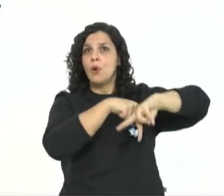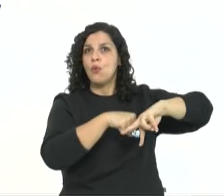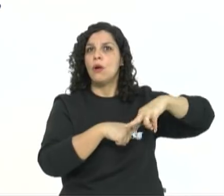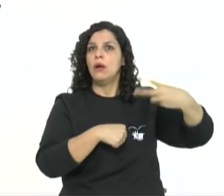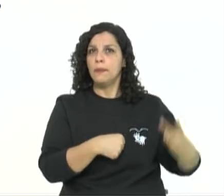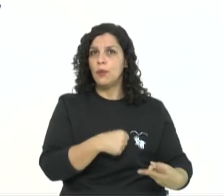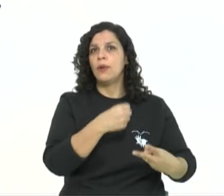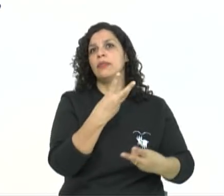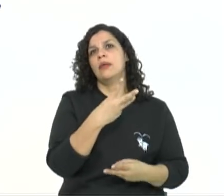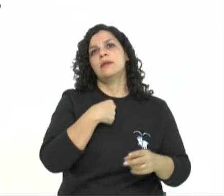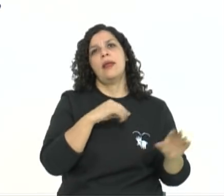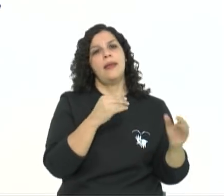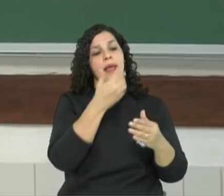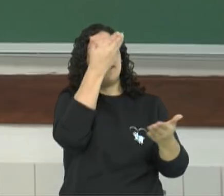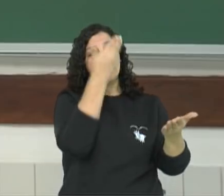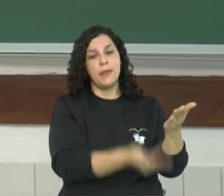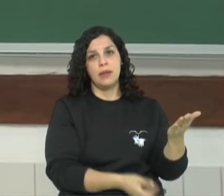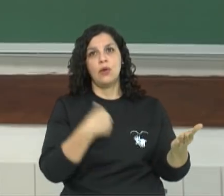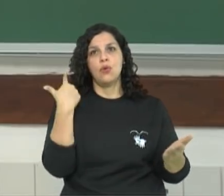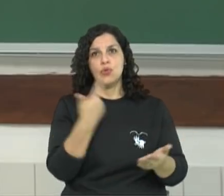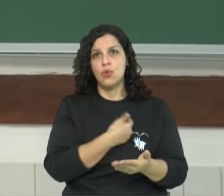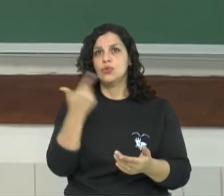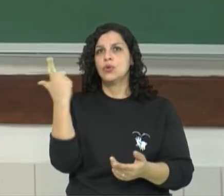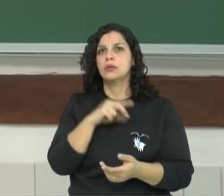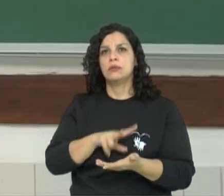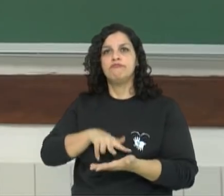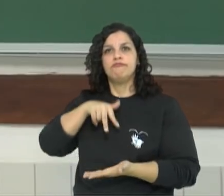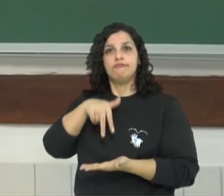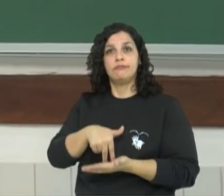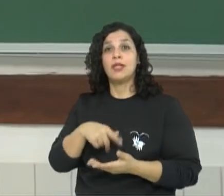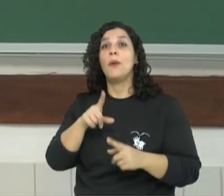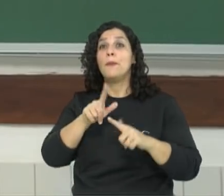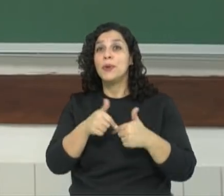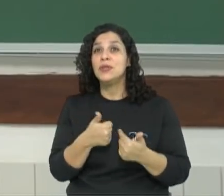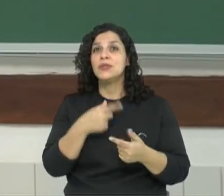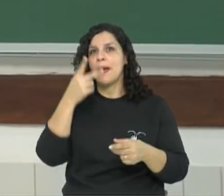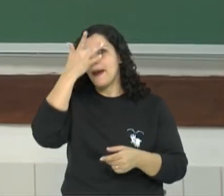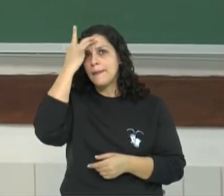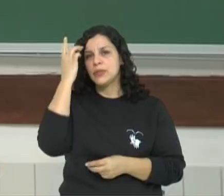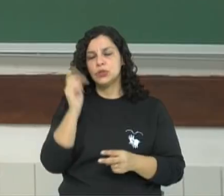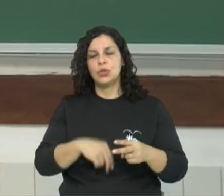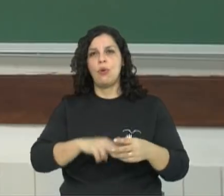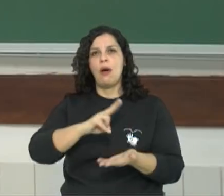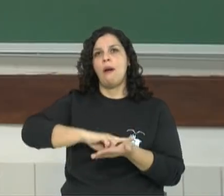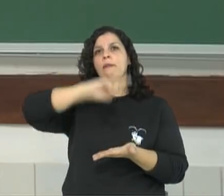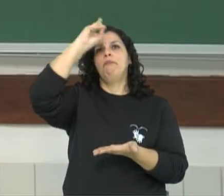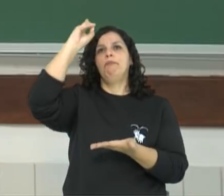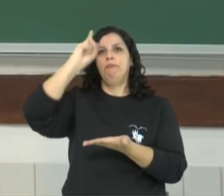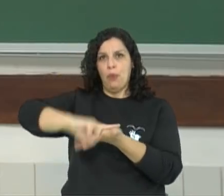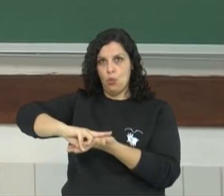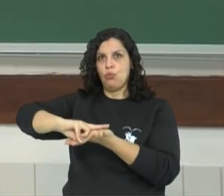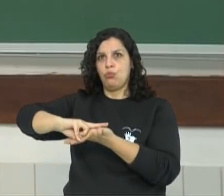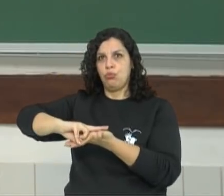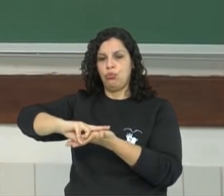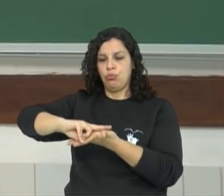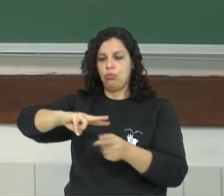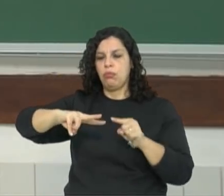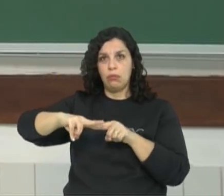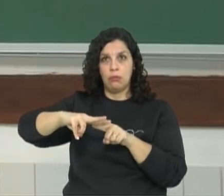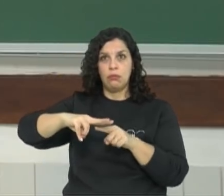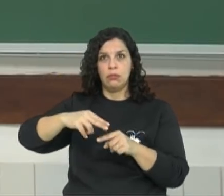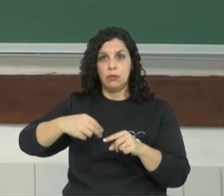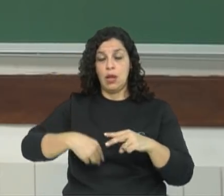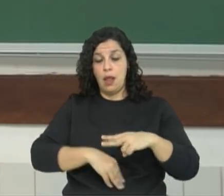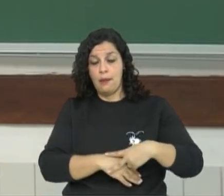até 10. Essa contagem a gente aprendeu na aula passada, é bem parecida com a contagem do boxe. Então, se eu conseguir derrubar